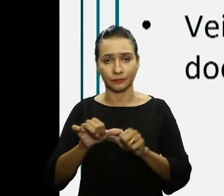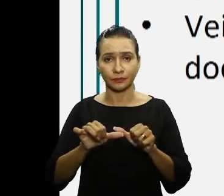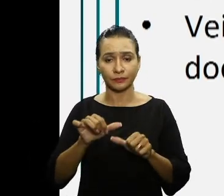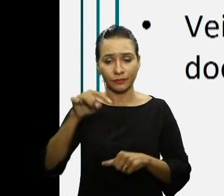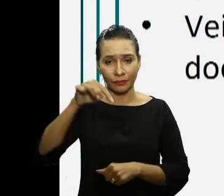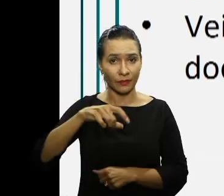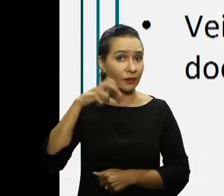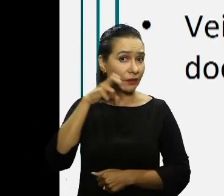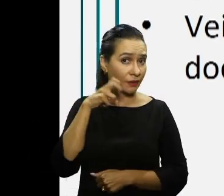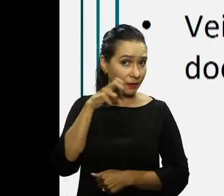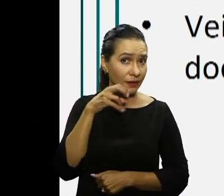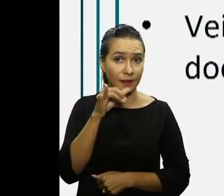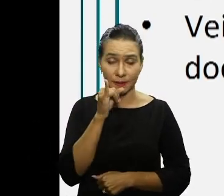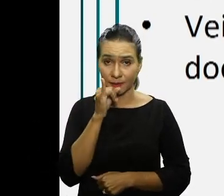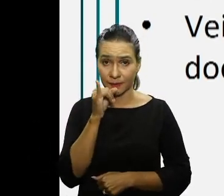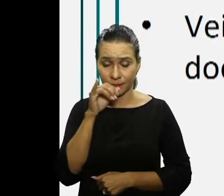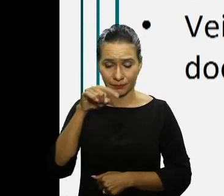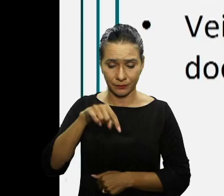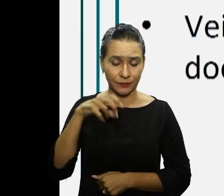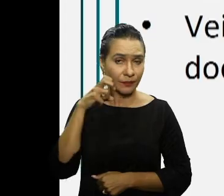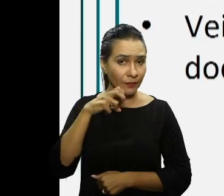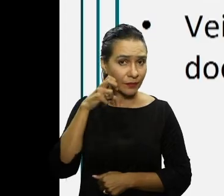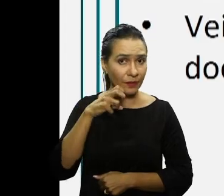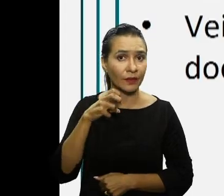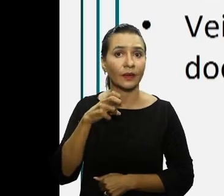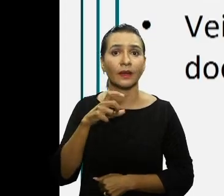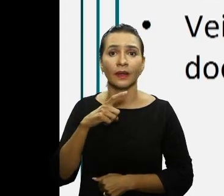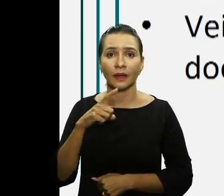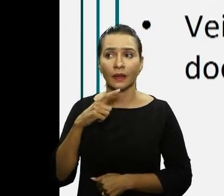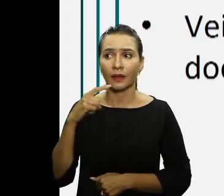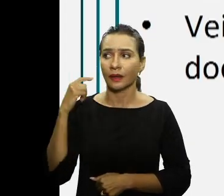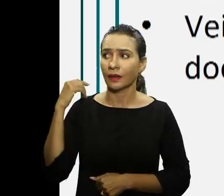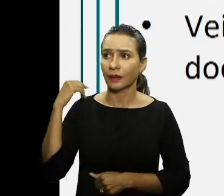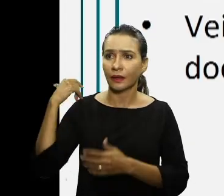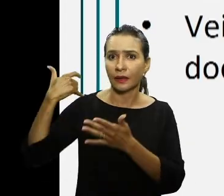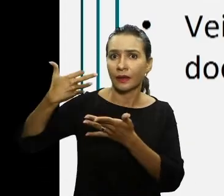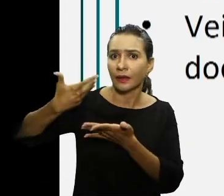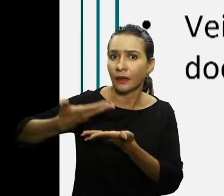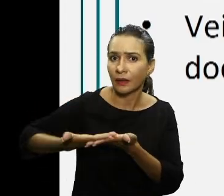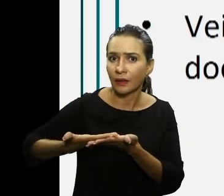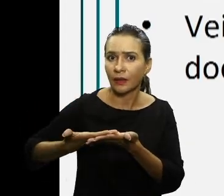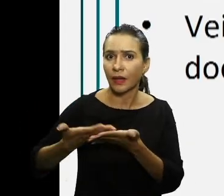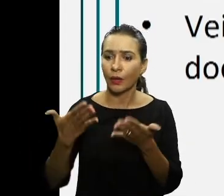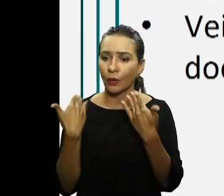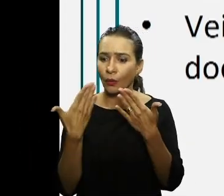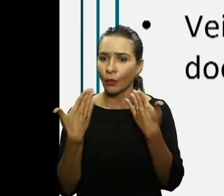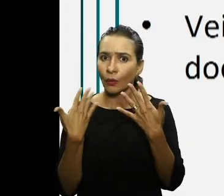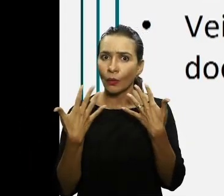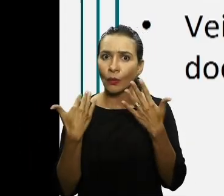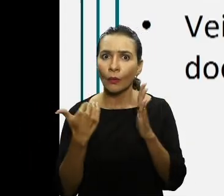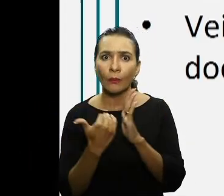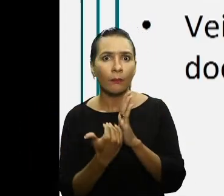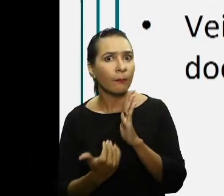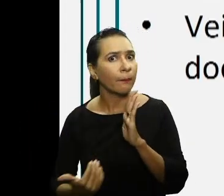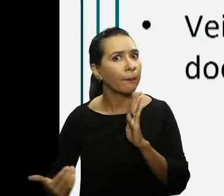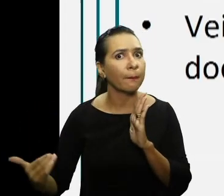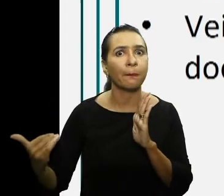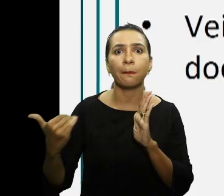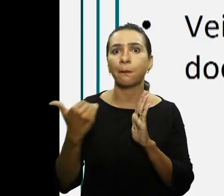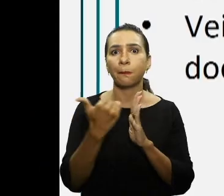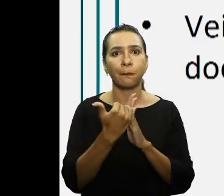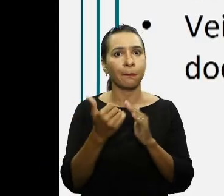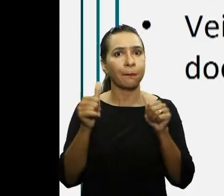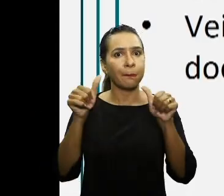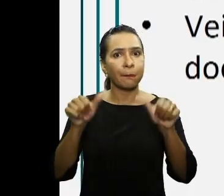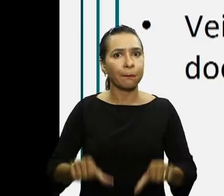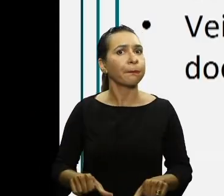na nossa cidade natal, por exemplo, de uns anos para cá, o calor, quando vai chegando mais próximo ao final do